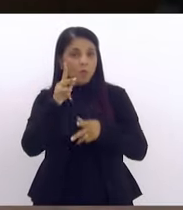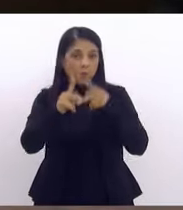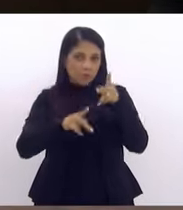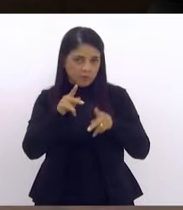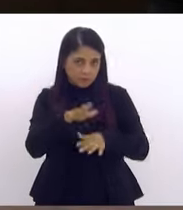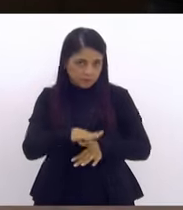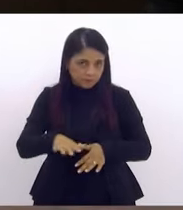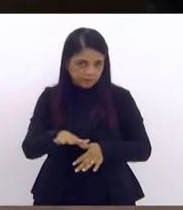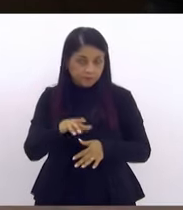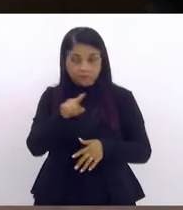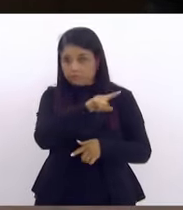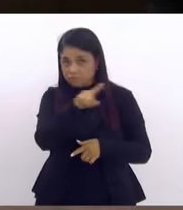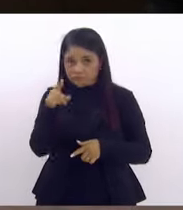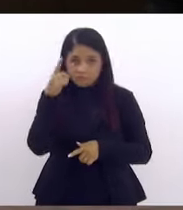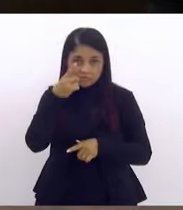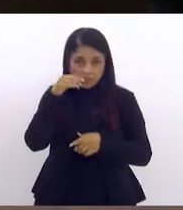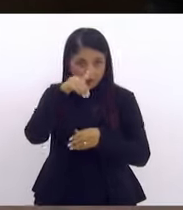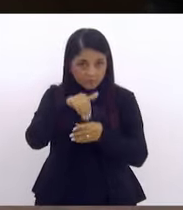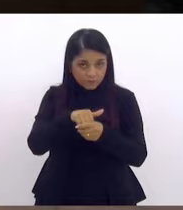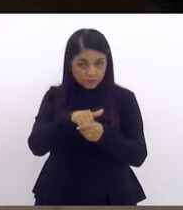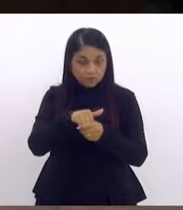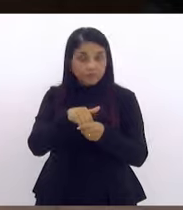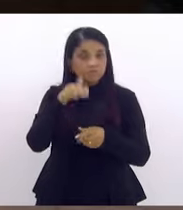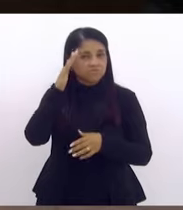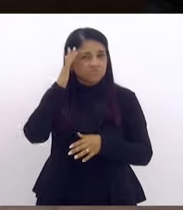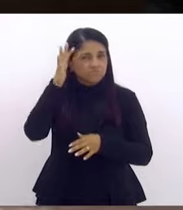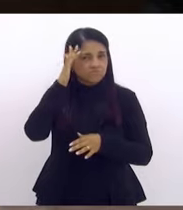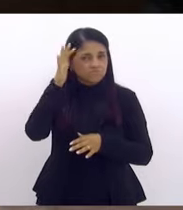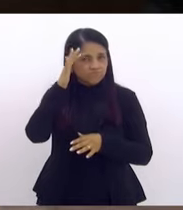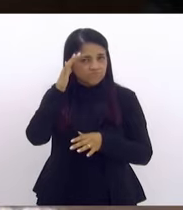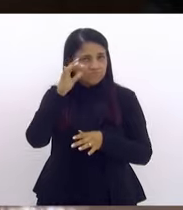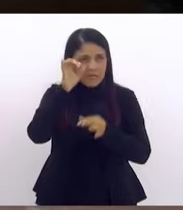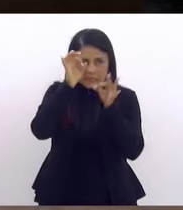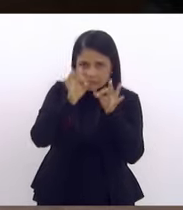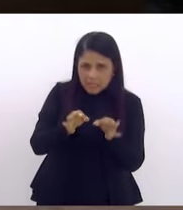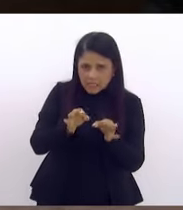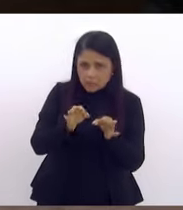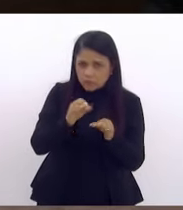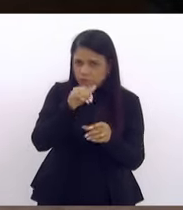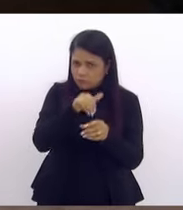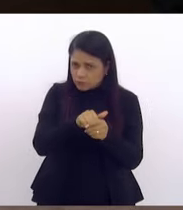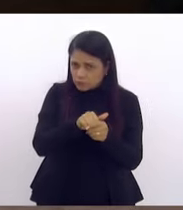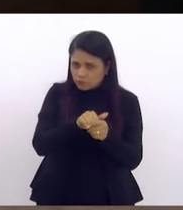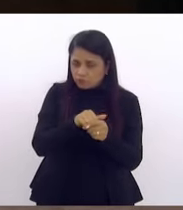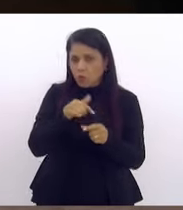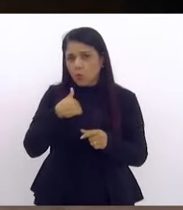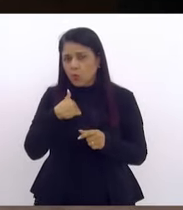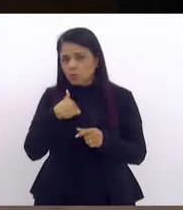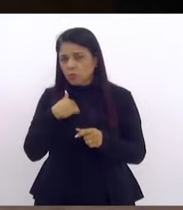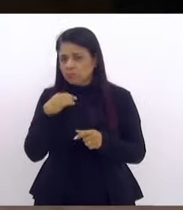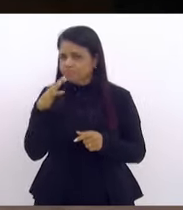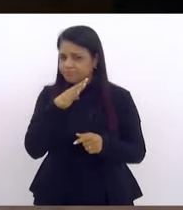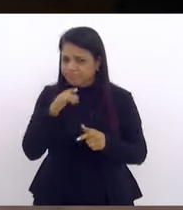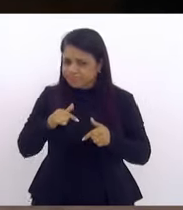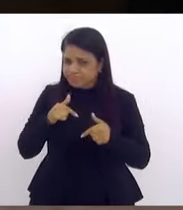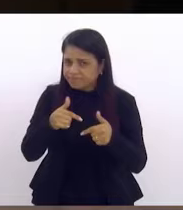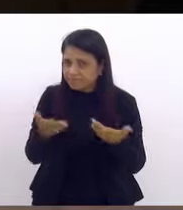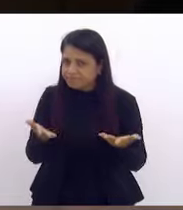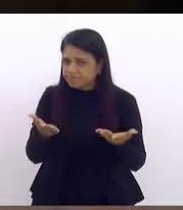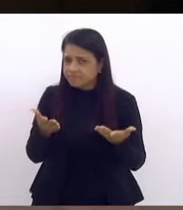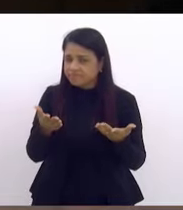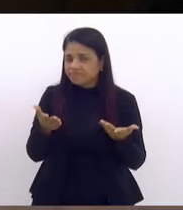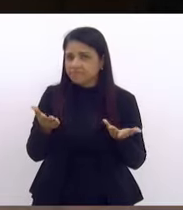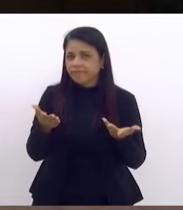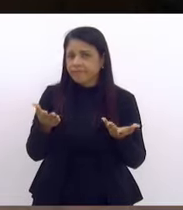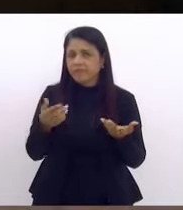Aqueles deputados que votaram, vai ter um momento de refletir. Será que está agindo corretamente? Será que eu não estou me precipitando? Eu acho que as pessoas estão. Não foi